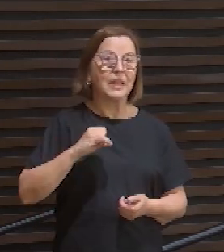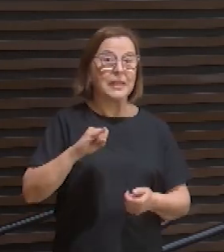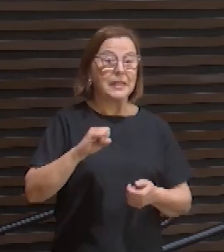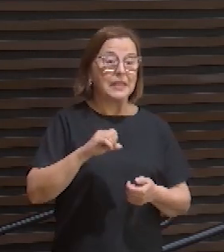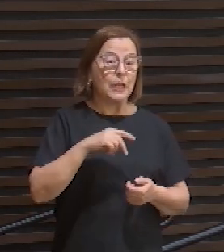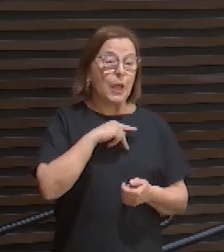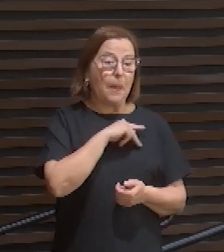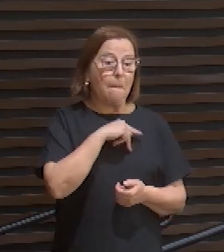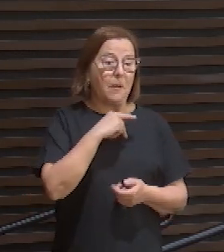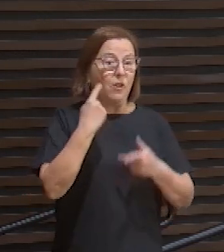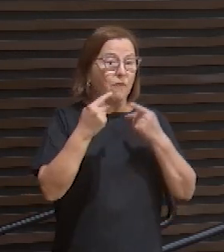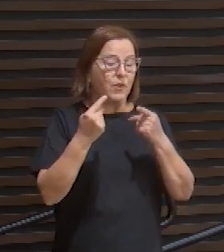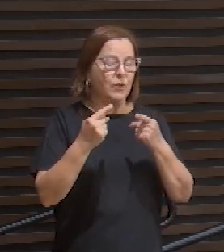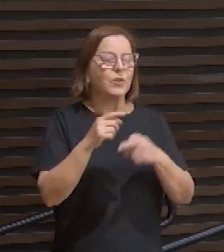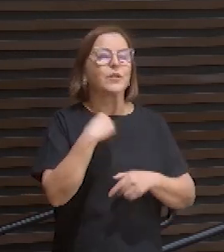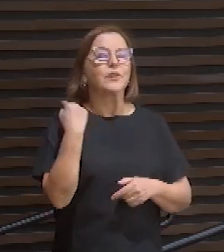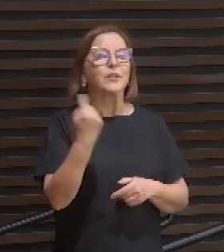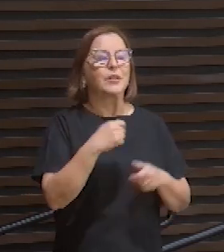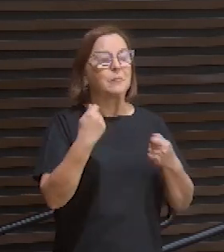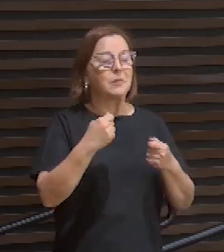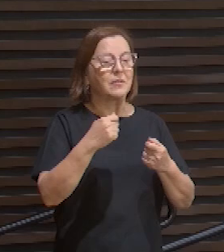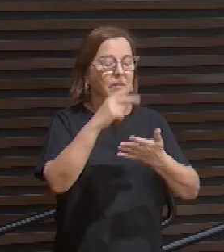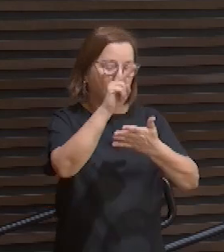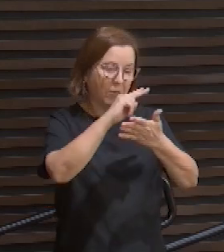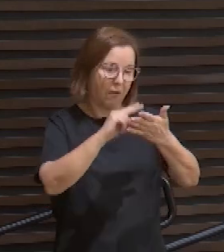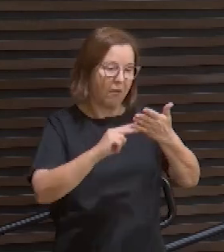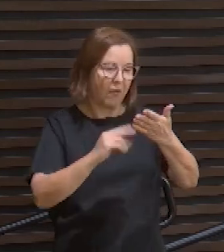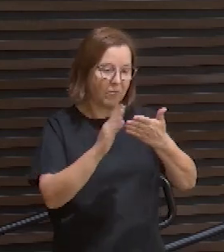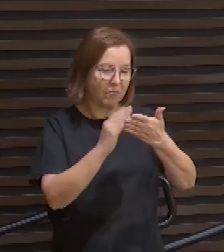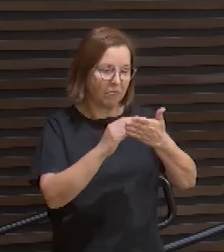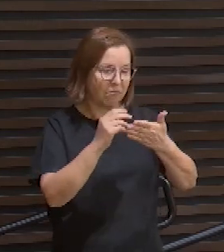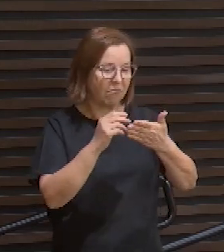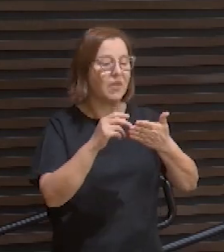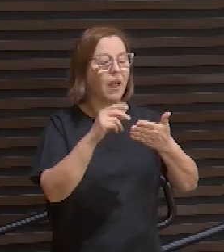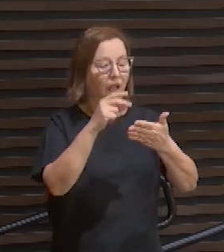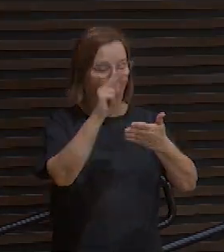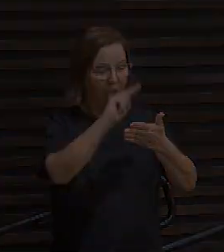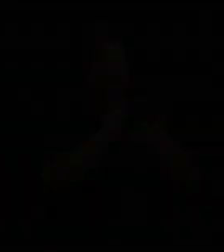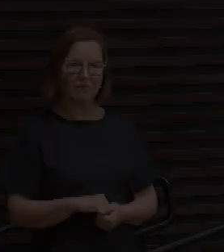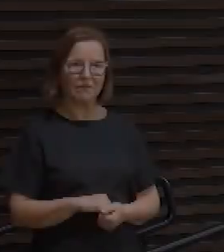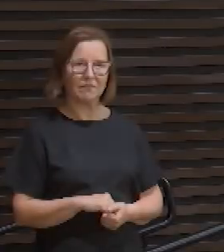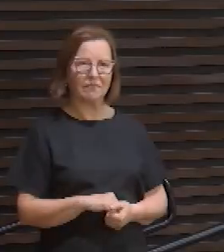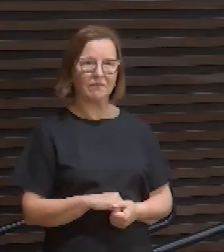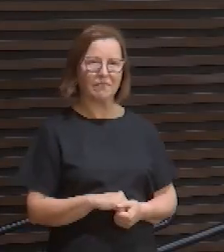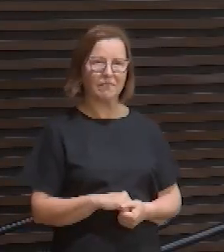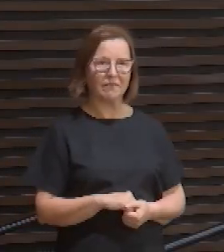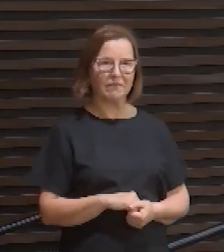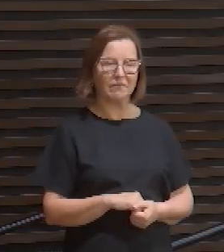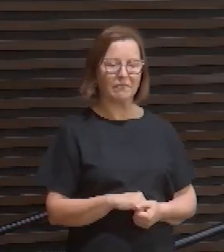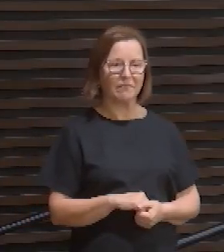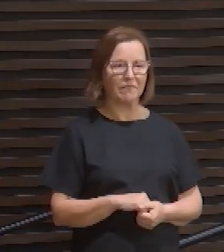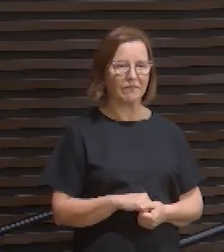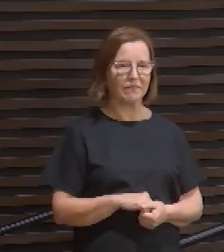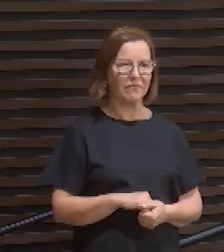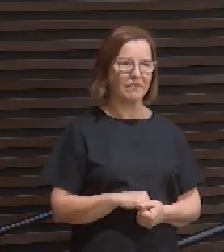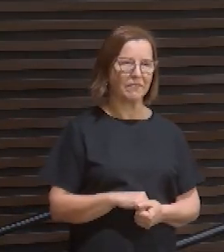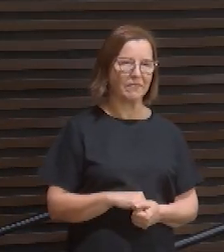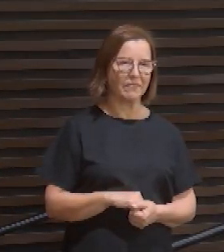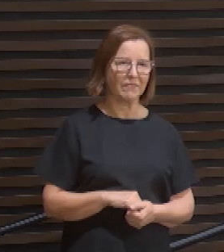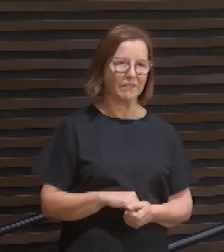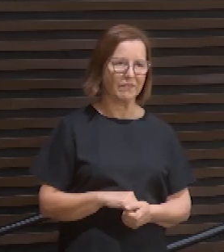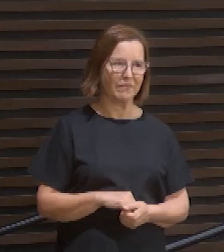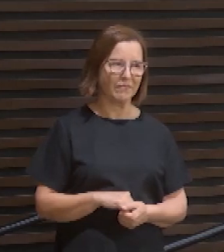tudo segundo as Escrituras, nós vamos lá nas Escrituras para ver se de fato foi assim. Né? Oséias capítulo